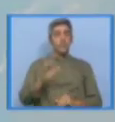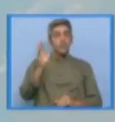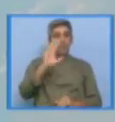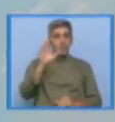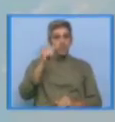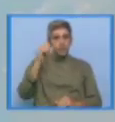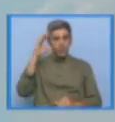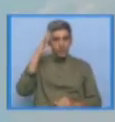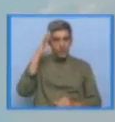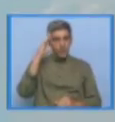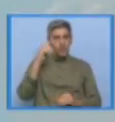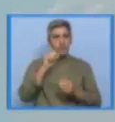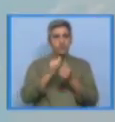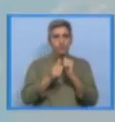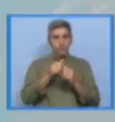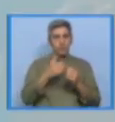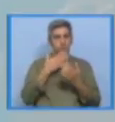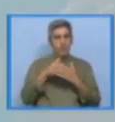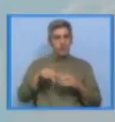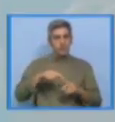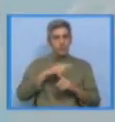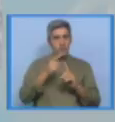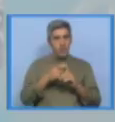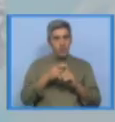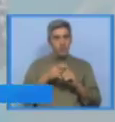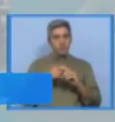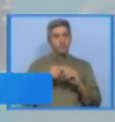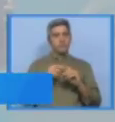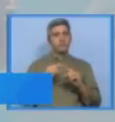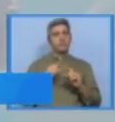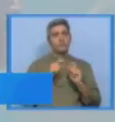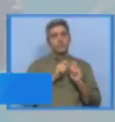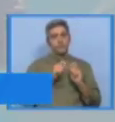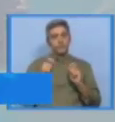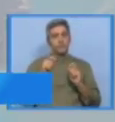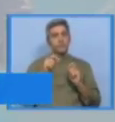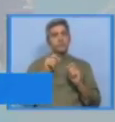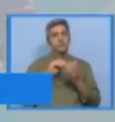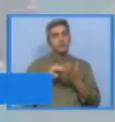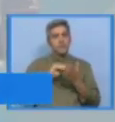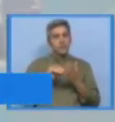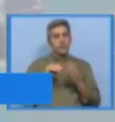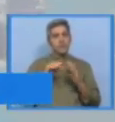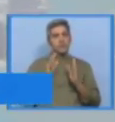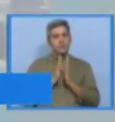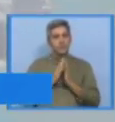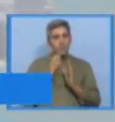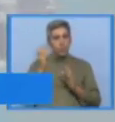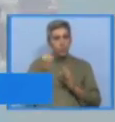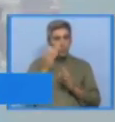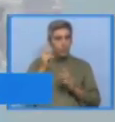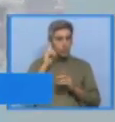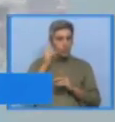Olá, muito boa tarde. O desporto motiva este ano a Jornada Nacional do Secretariado Pastoral da Cultura. É no dia 2 de junho,